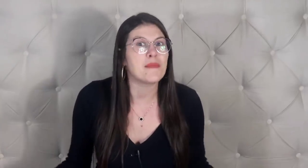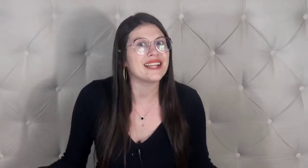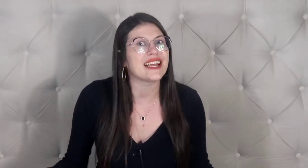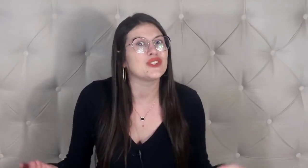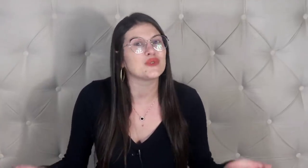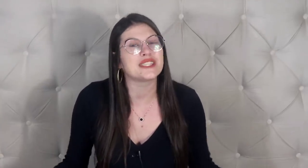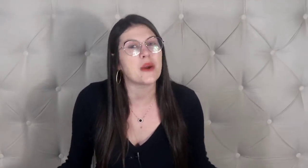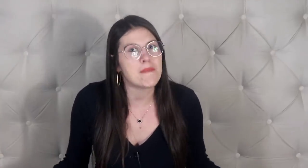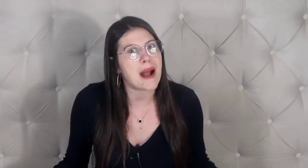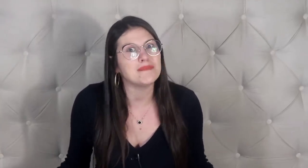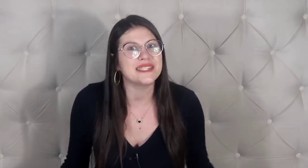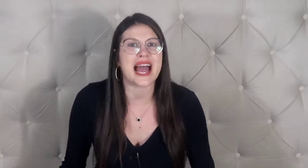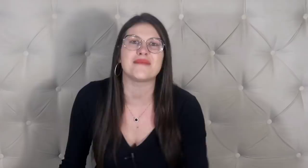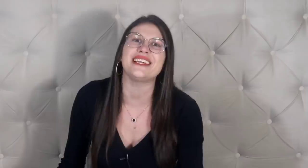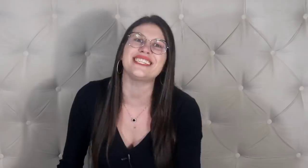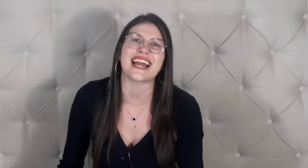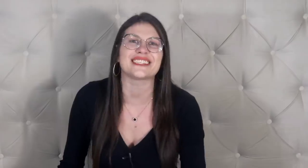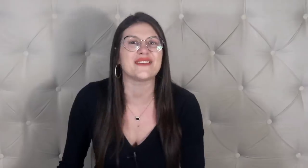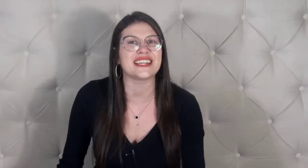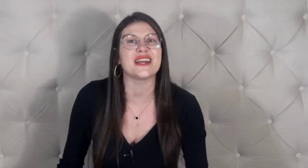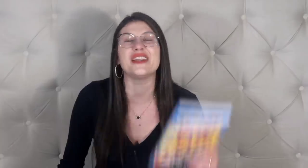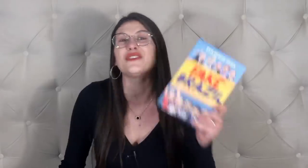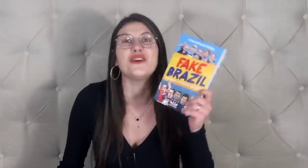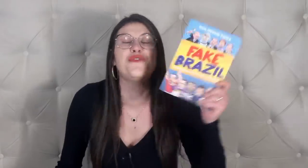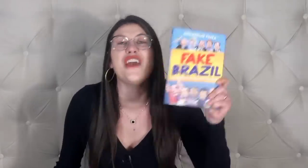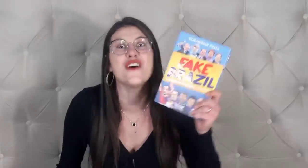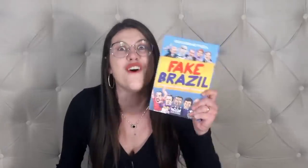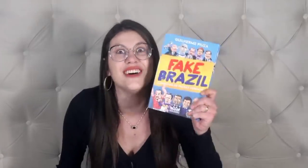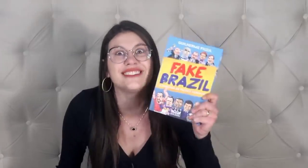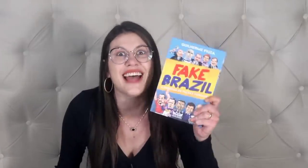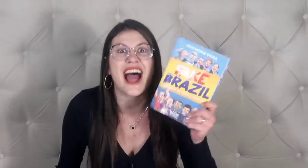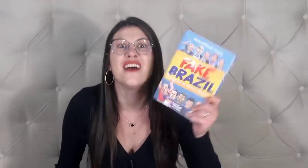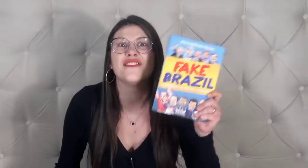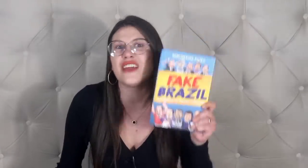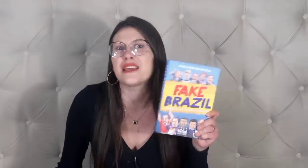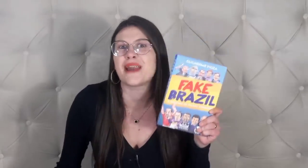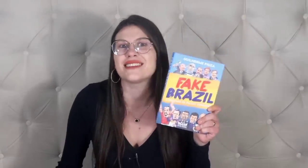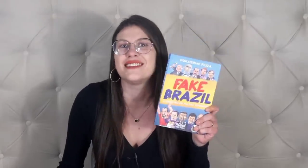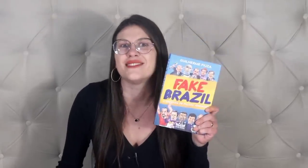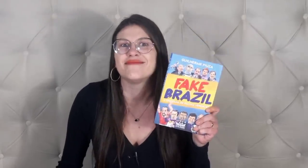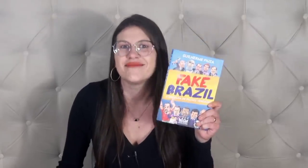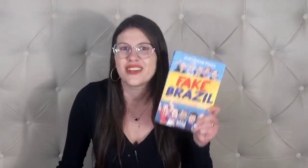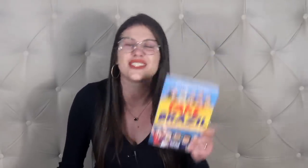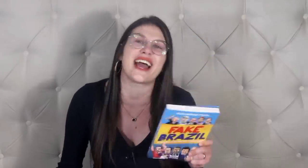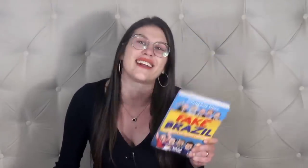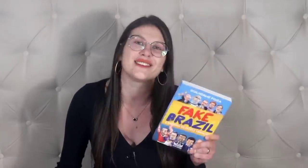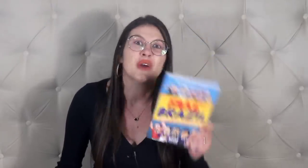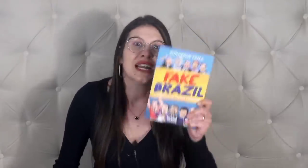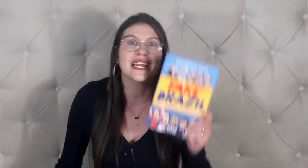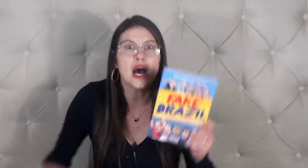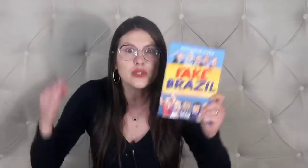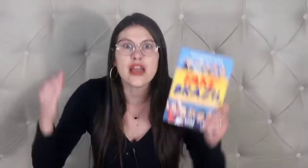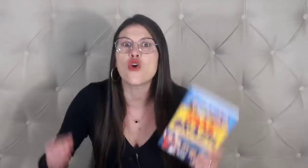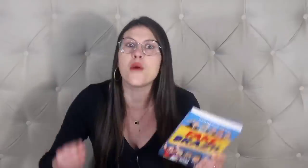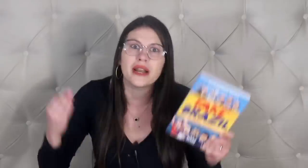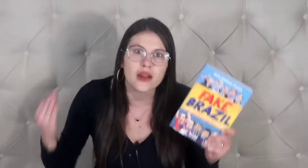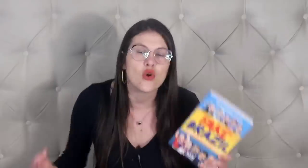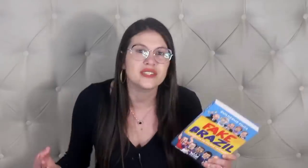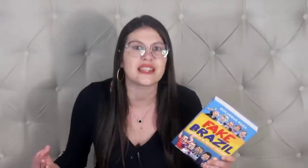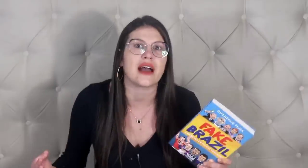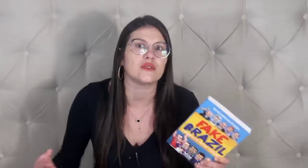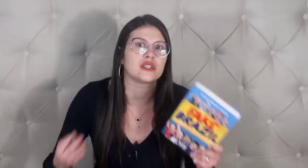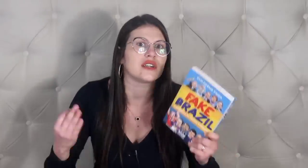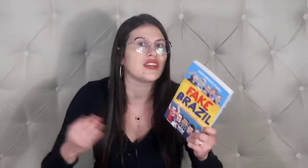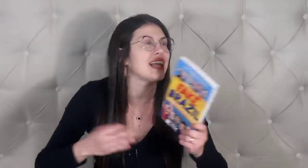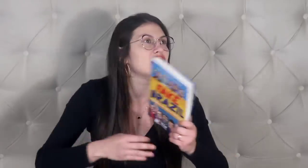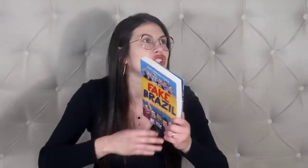quiser adiantar o presente do seu paps, a minha indicação vai ser o livro do Fiuza! Fake Brasil, que eu te garanto. Não tem como ele